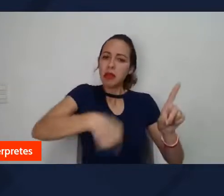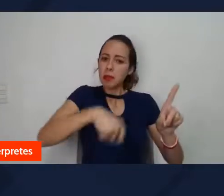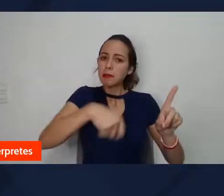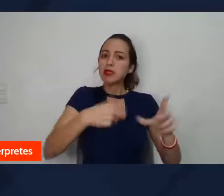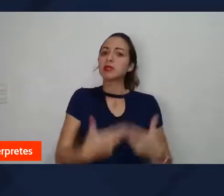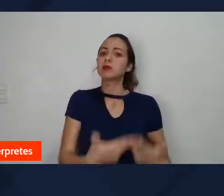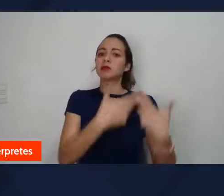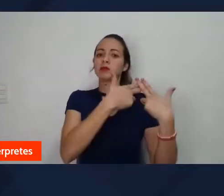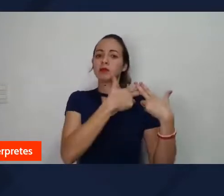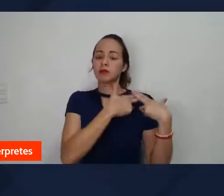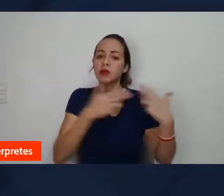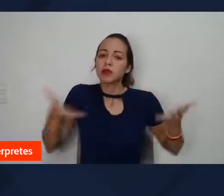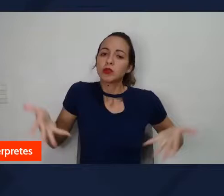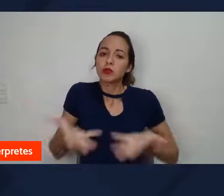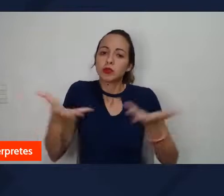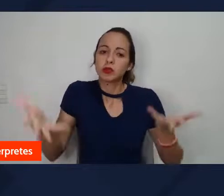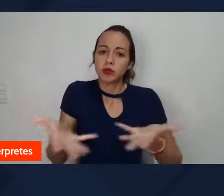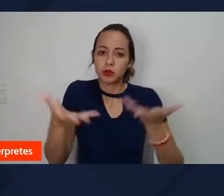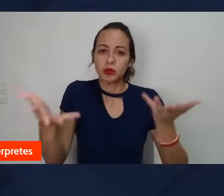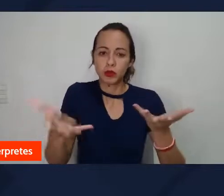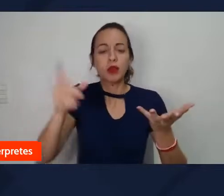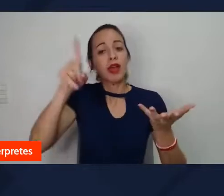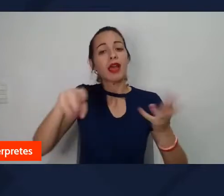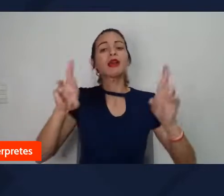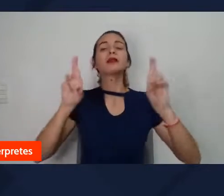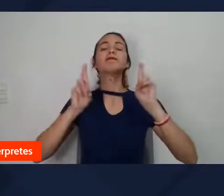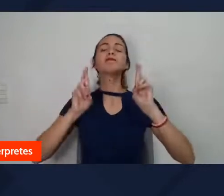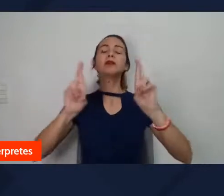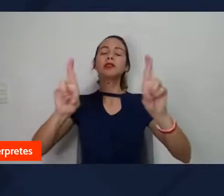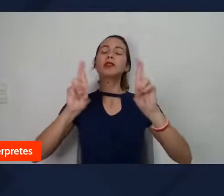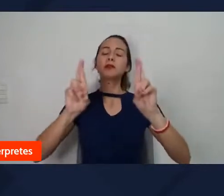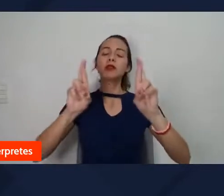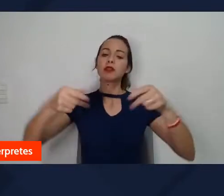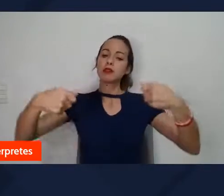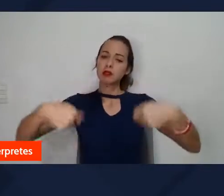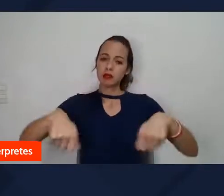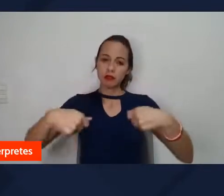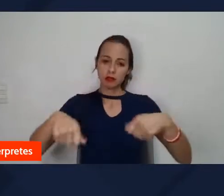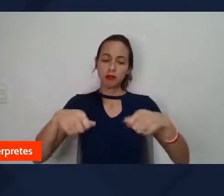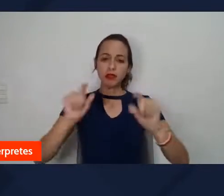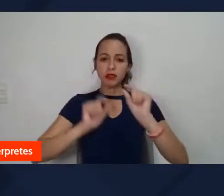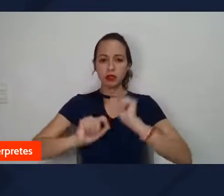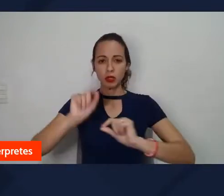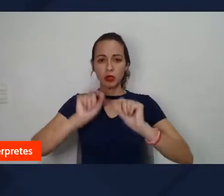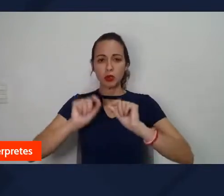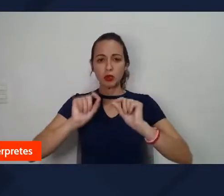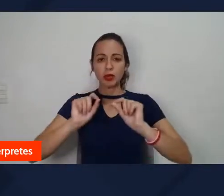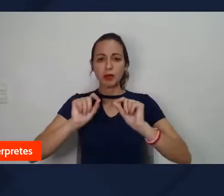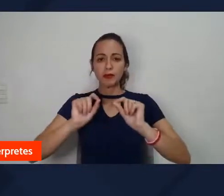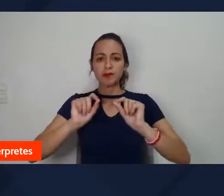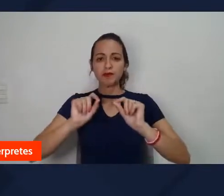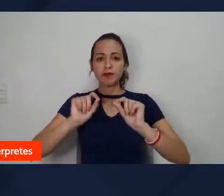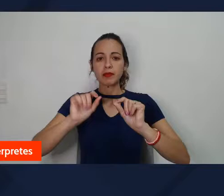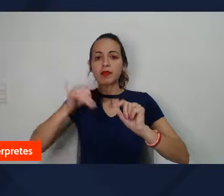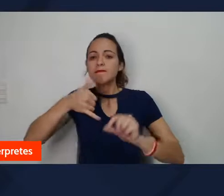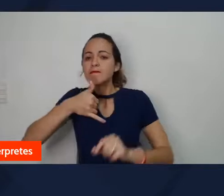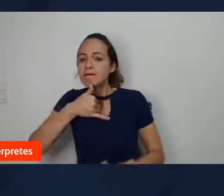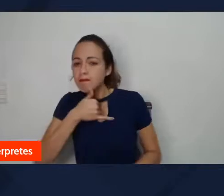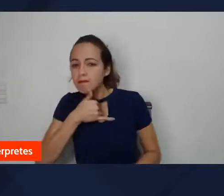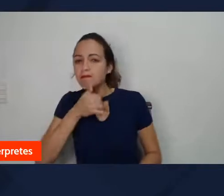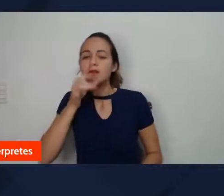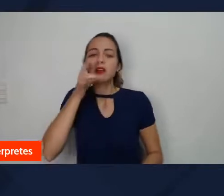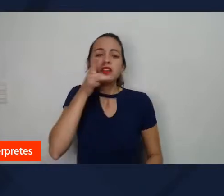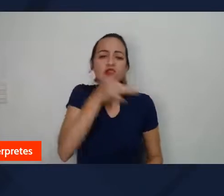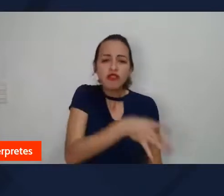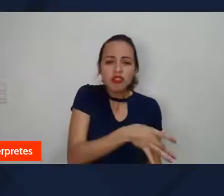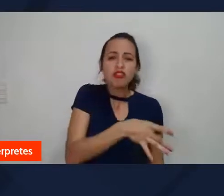nossa esperança, uma esperança enérgica que não nos permita sucumbir diante de tantas